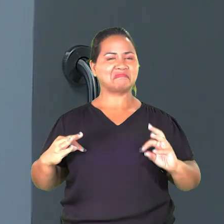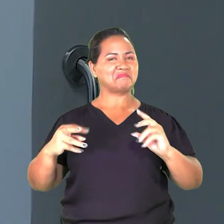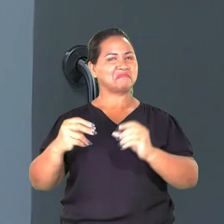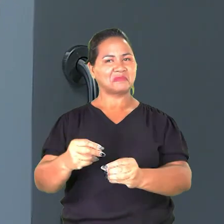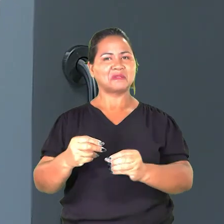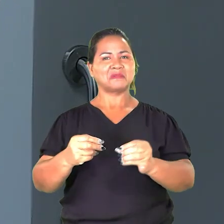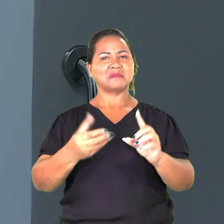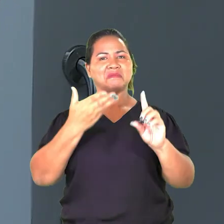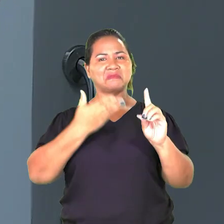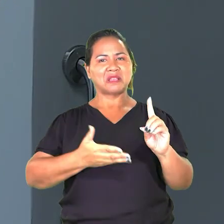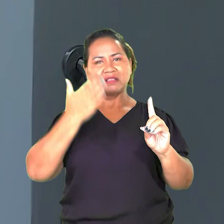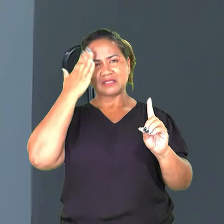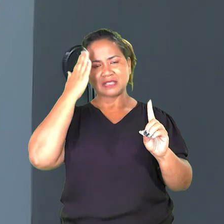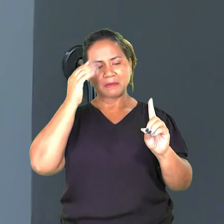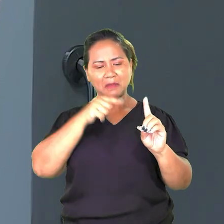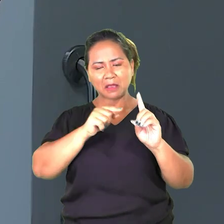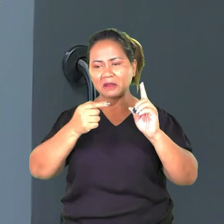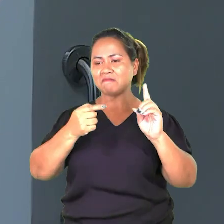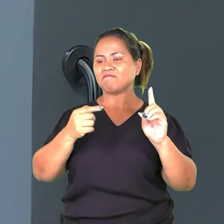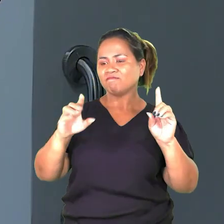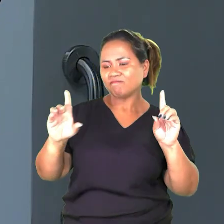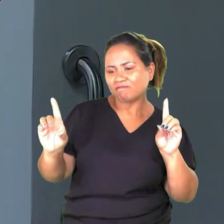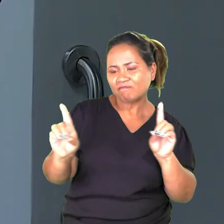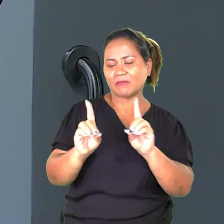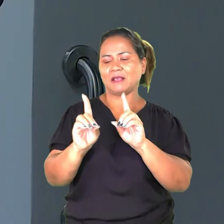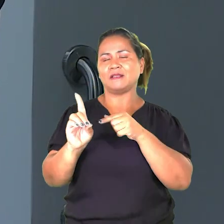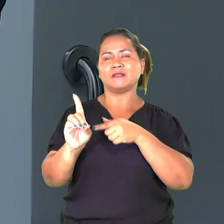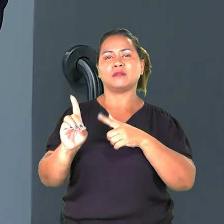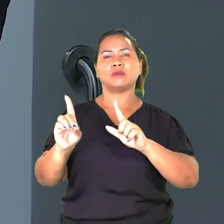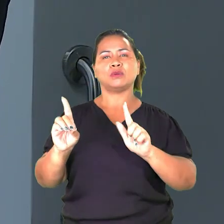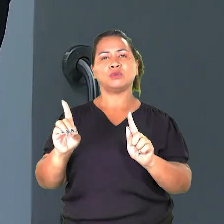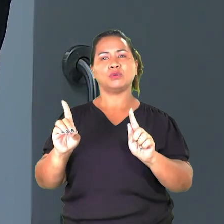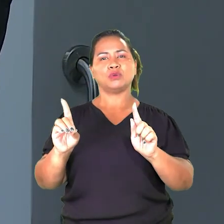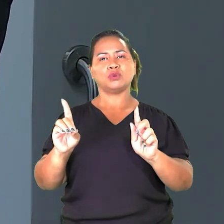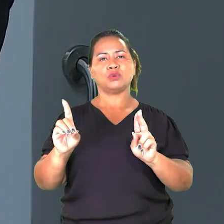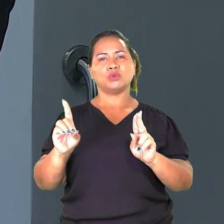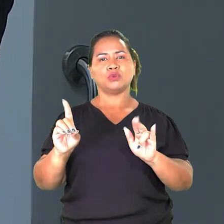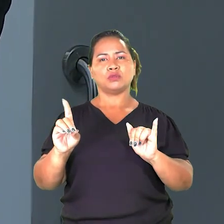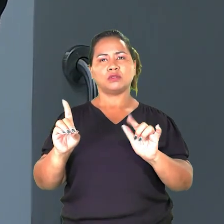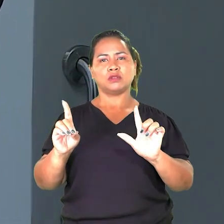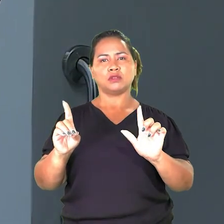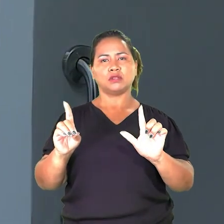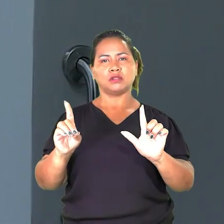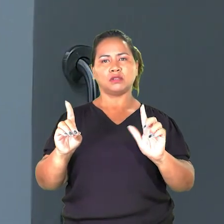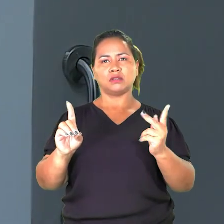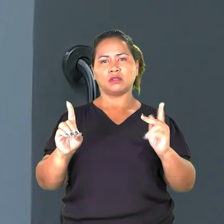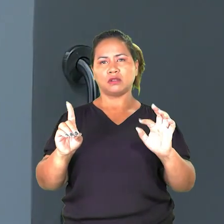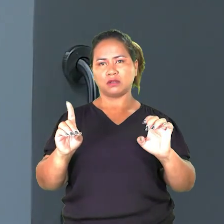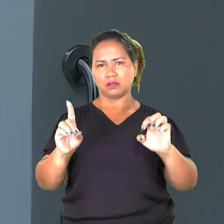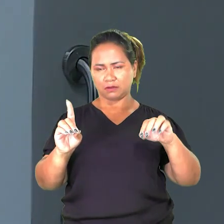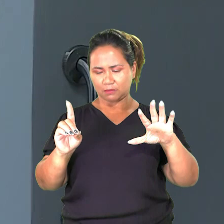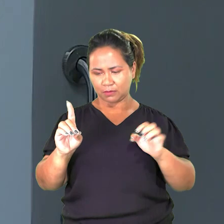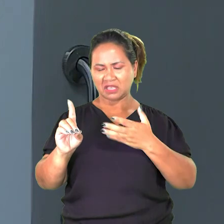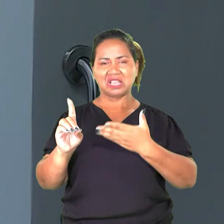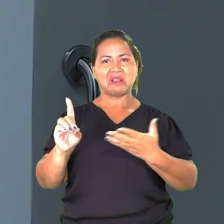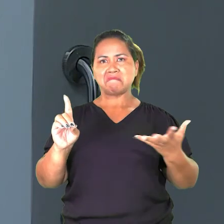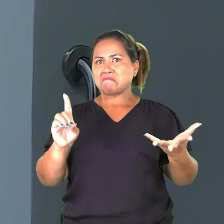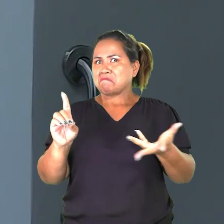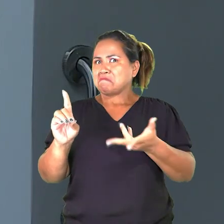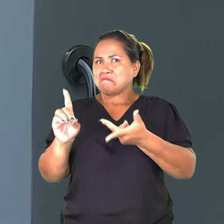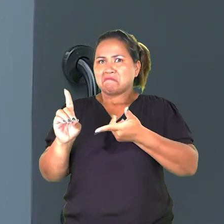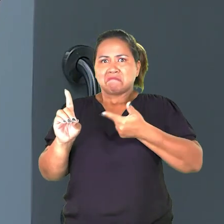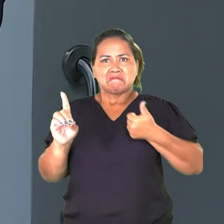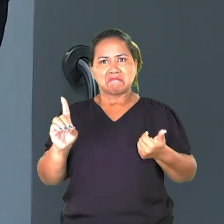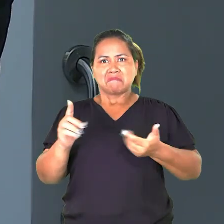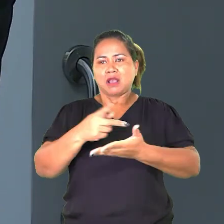do domínio técnico e da síntese, algo que o aproxima muito de Guilherme de Almeida, que era considerado o